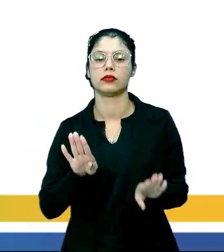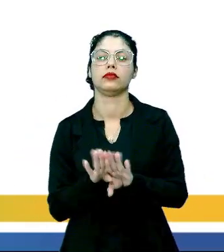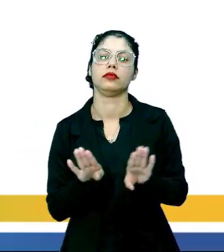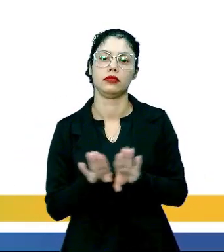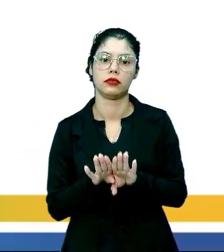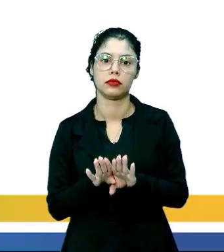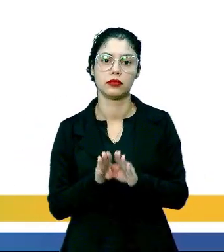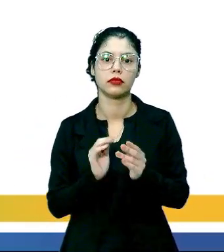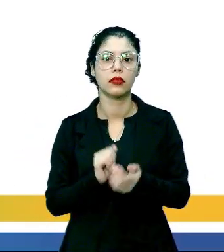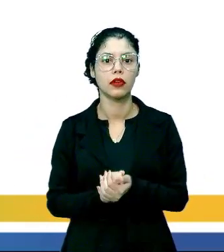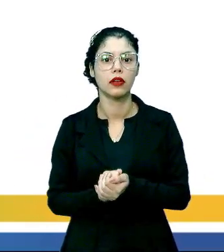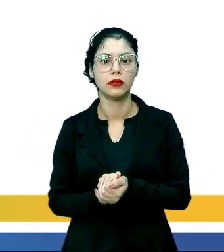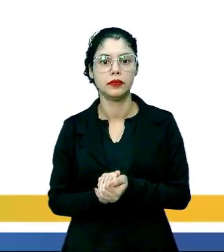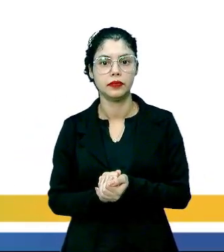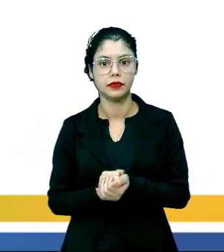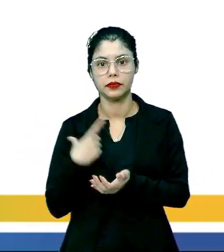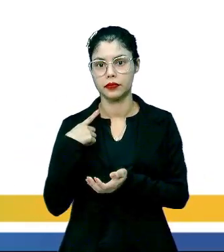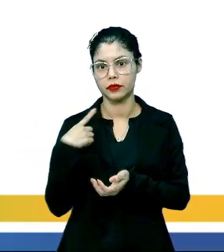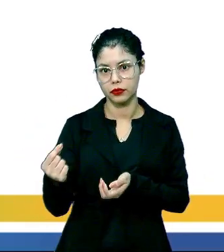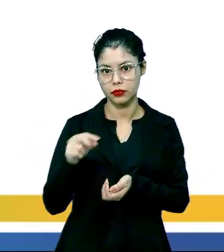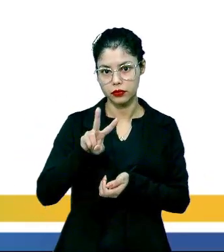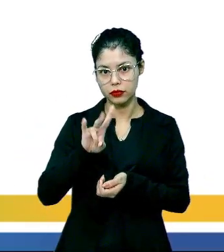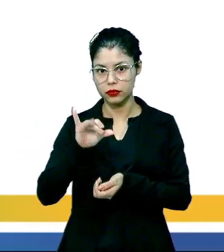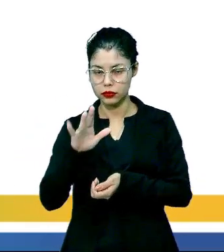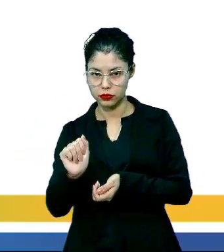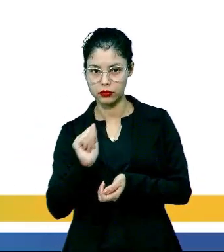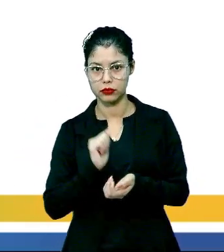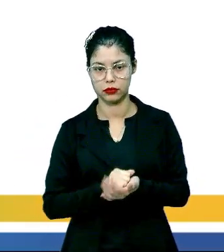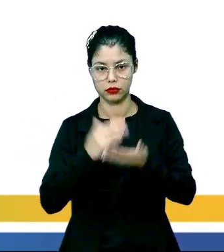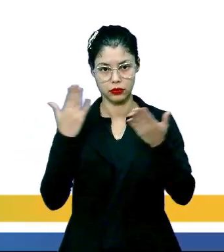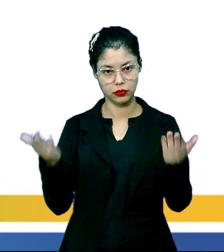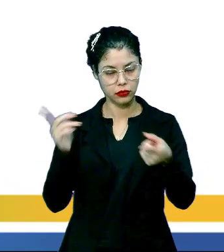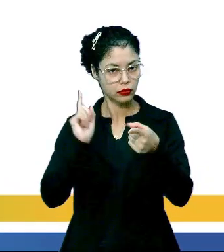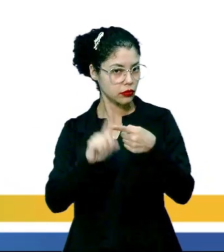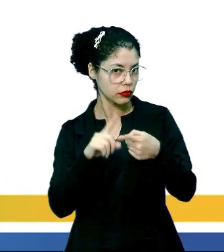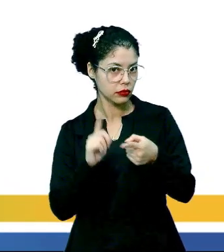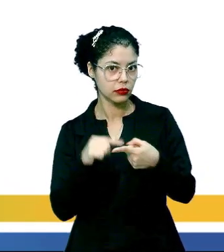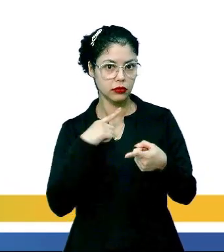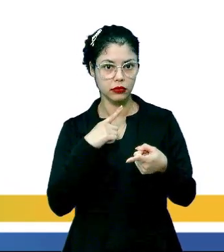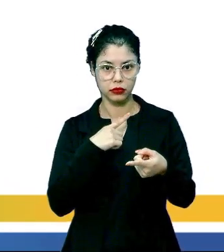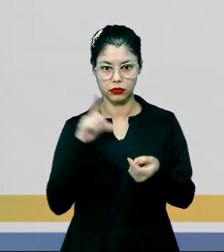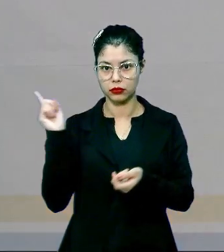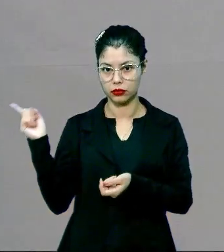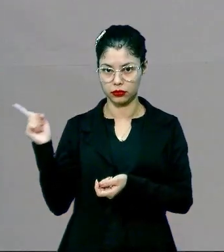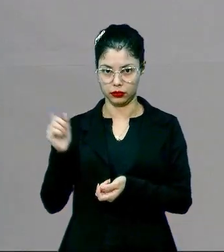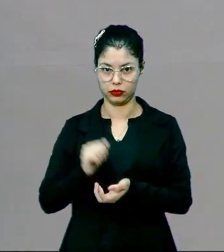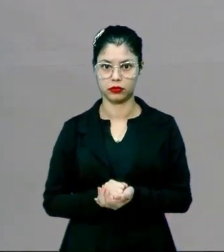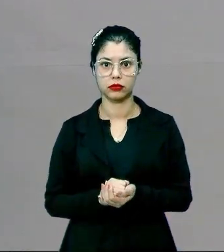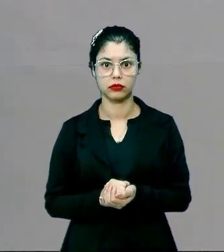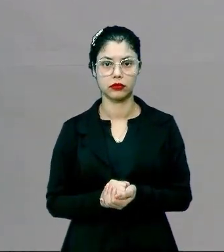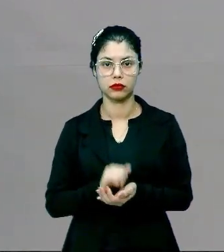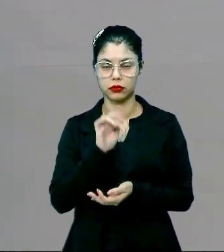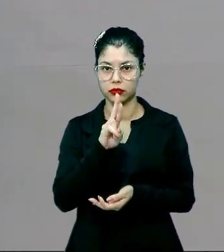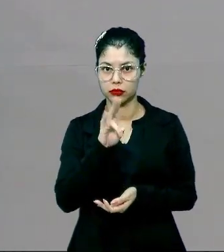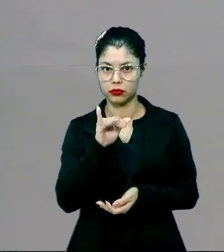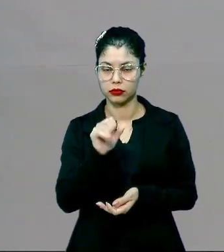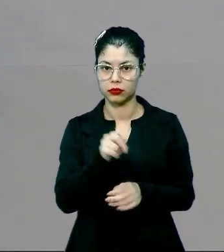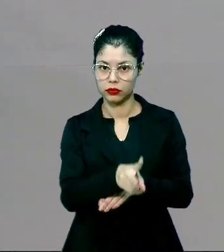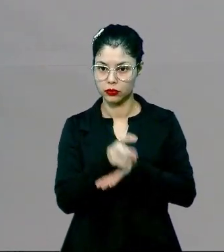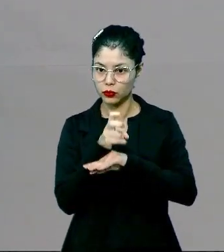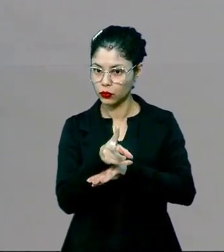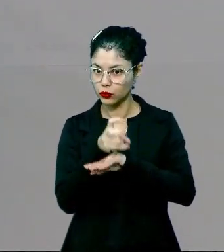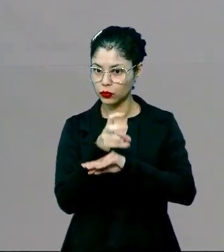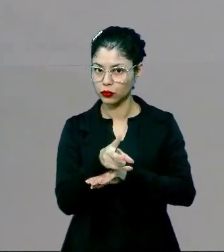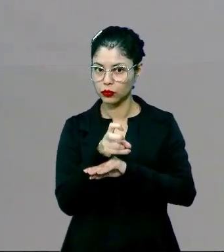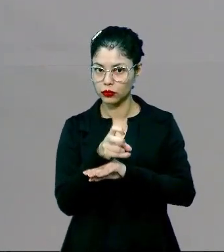Entra o sangue e na veia sai, tá? Então, por que que tem essa artéria e a veia? Porque o rim vai